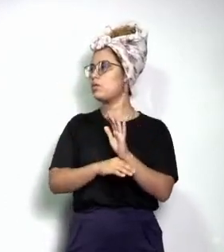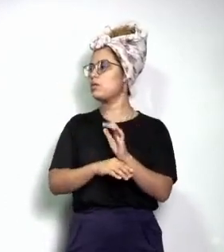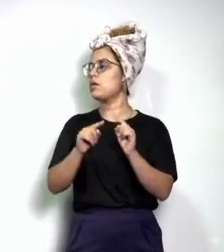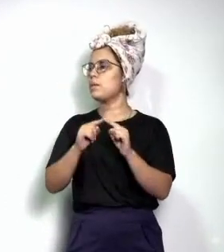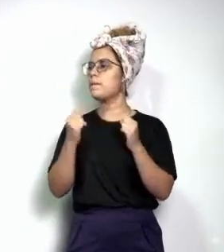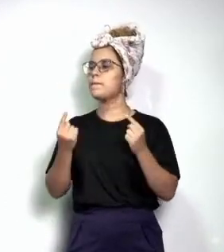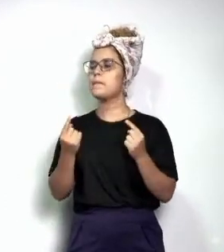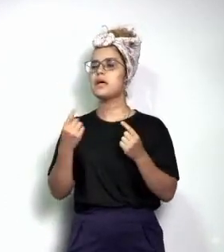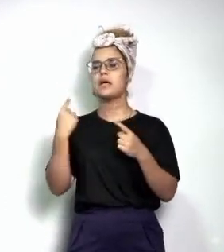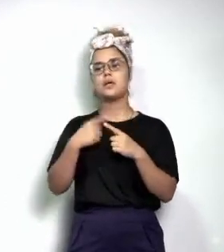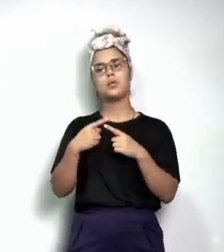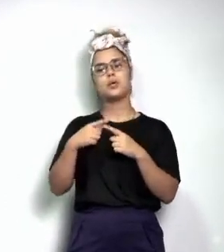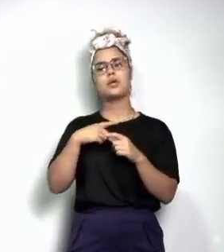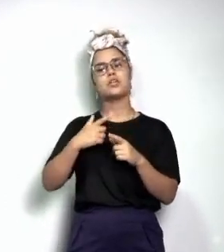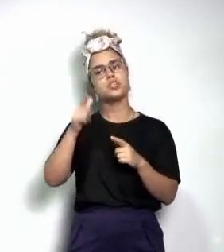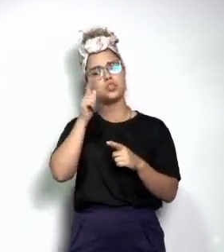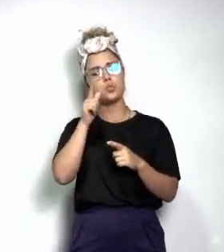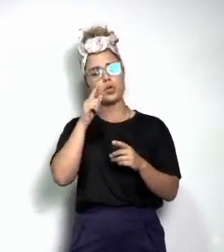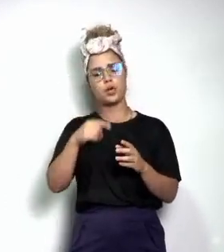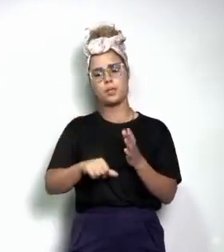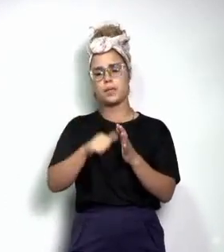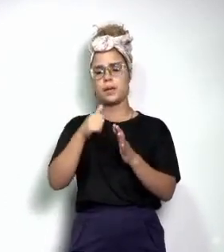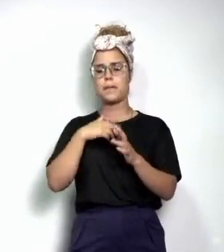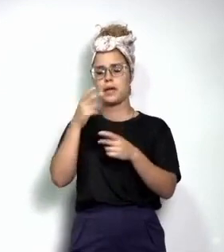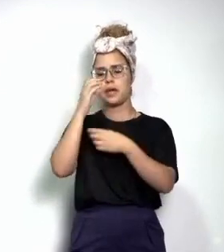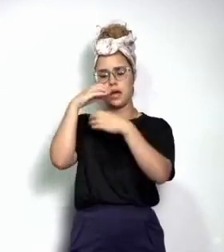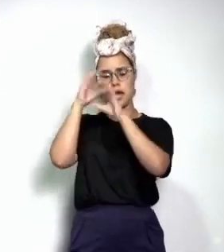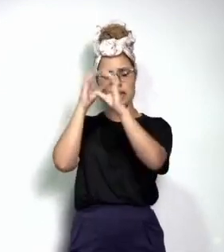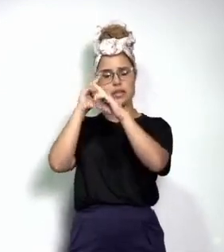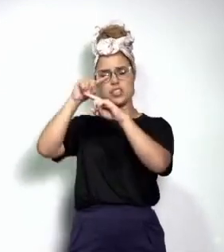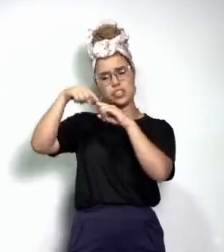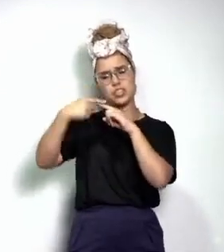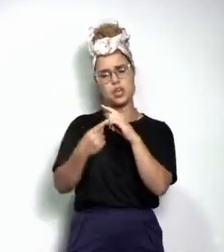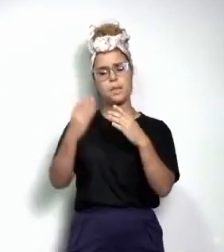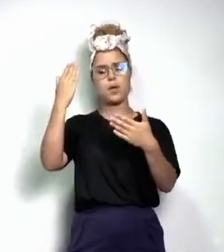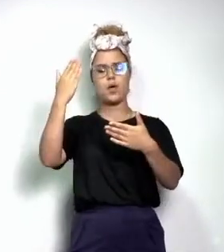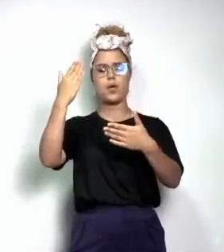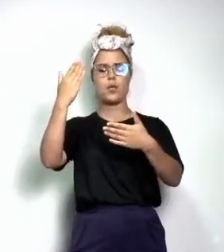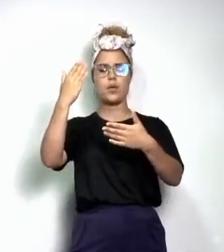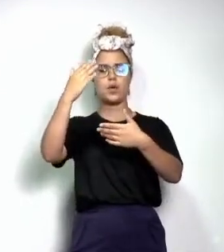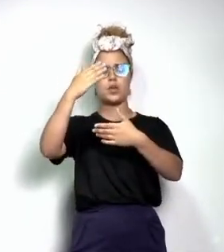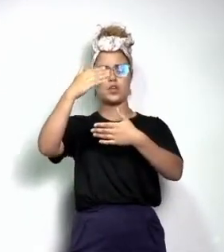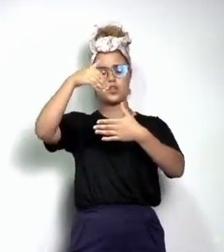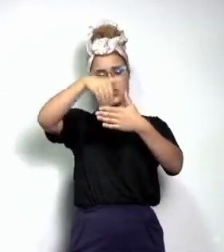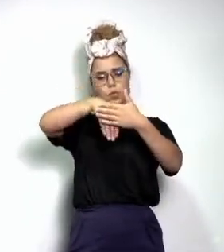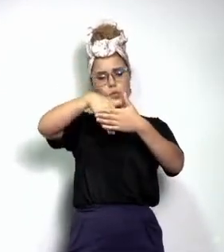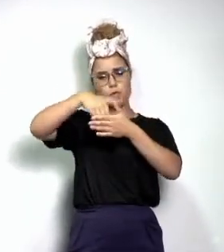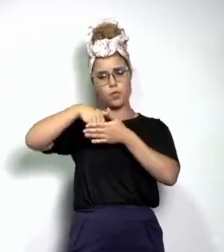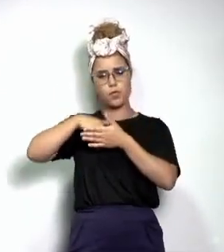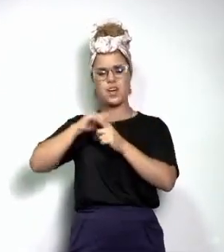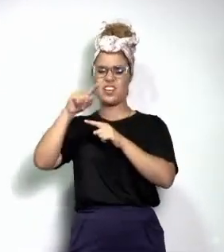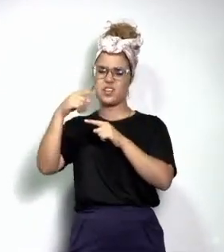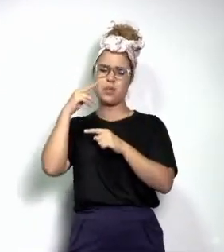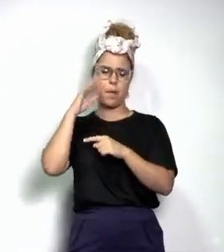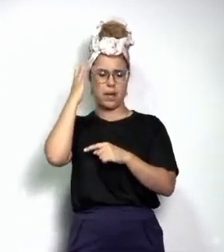porque a gente coloca primeiro a lente, depois o filtro, então acho que é mais fácil de visualizar dessa maneira.